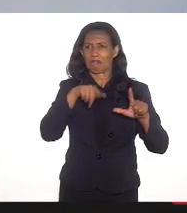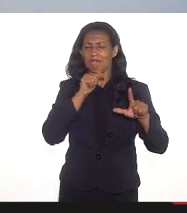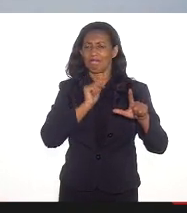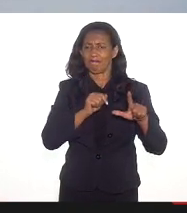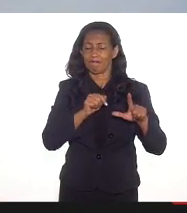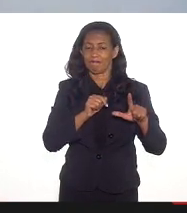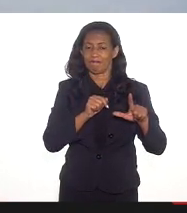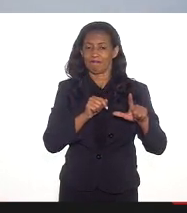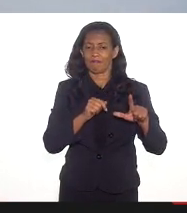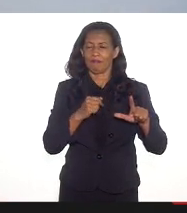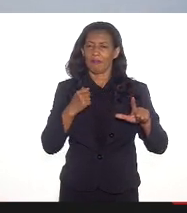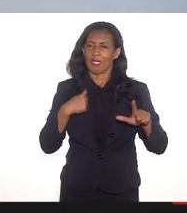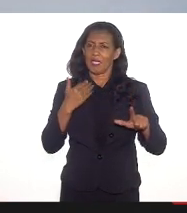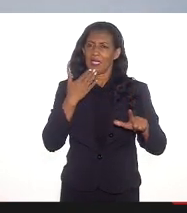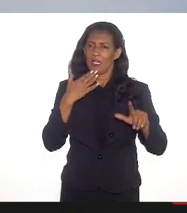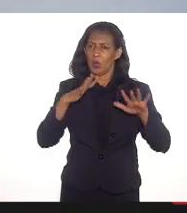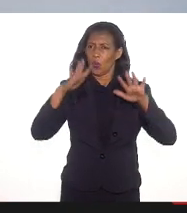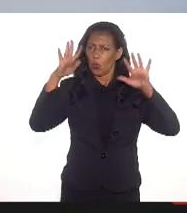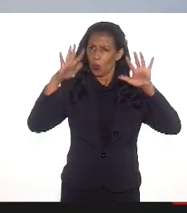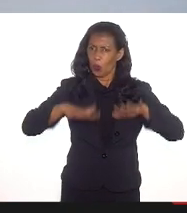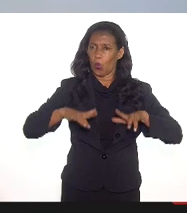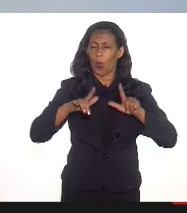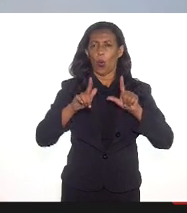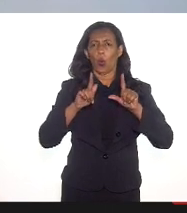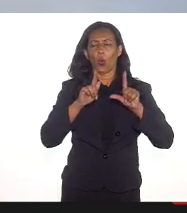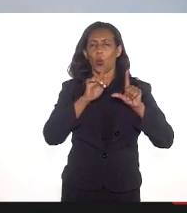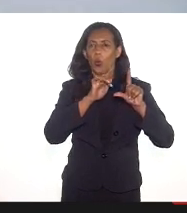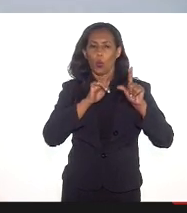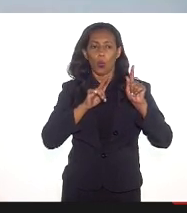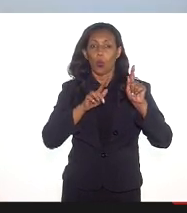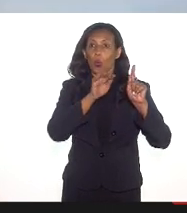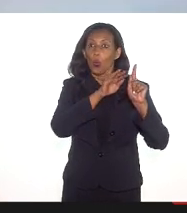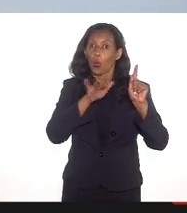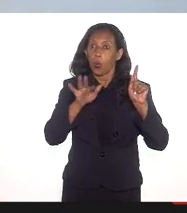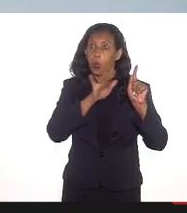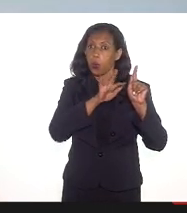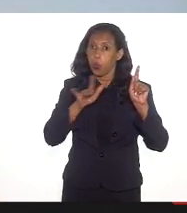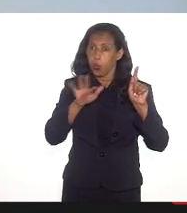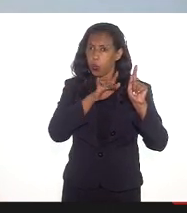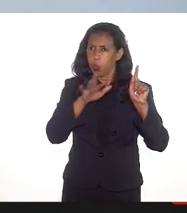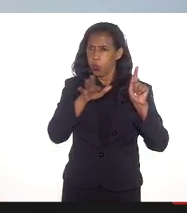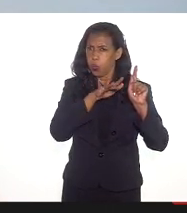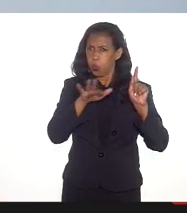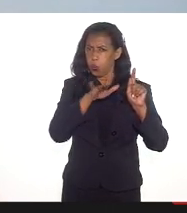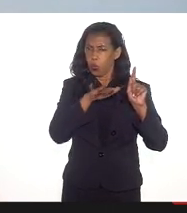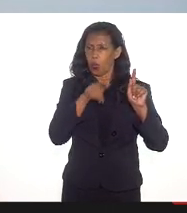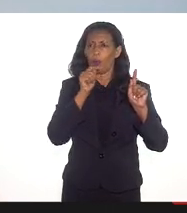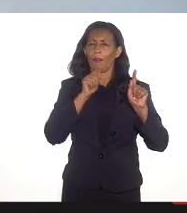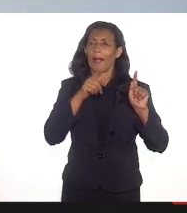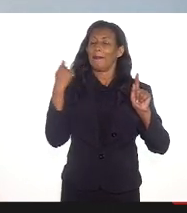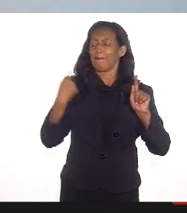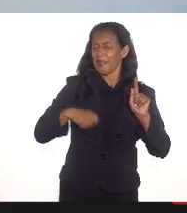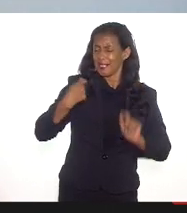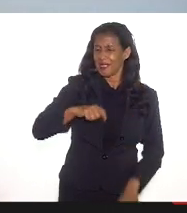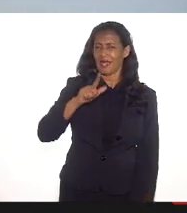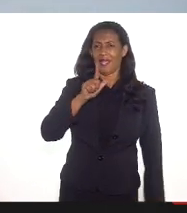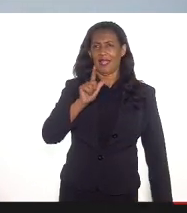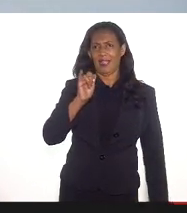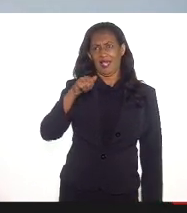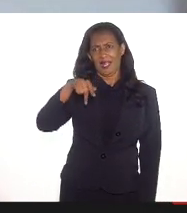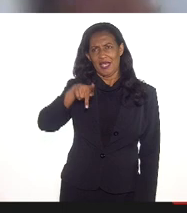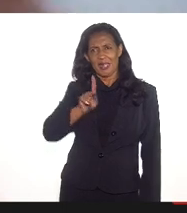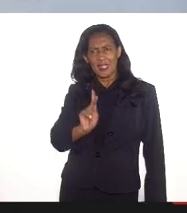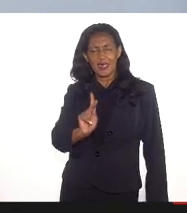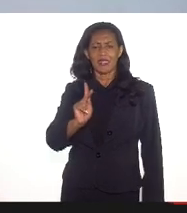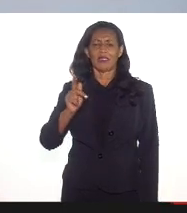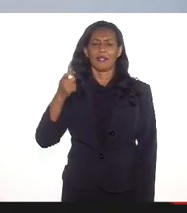e eu rendo homenagem ao Google Foi do Queixo, e eu só quero que ele se efetive, mas precisa de um link, precisa da